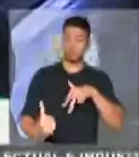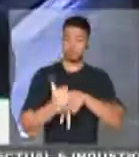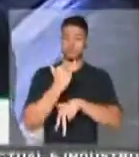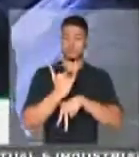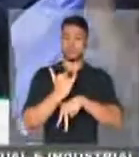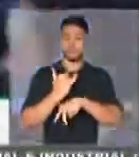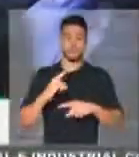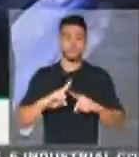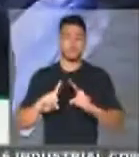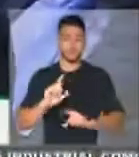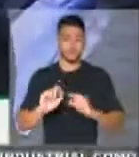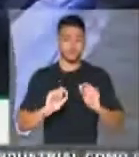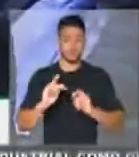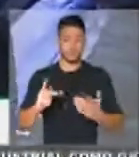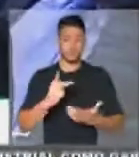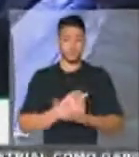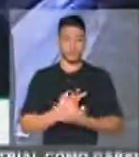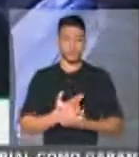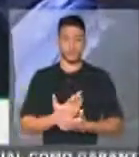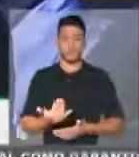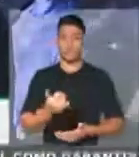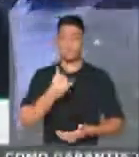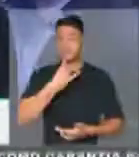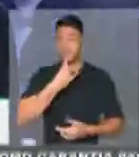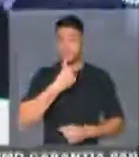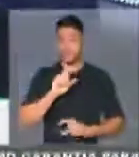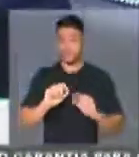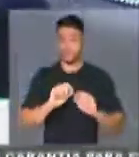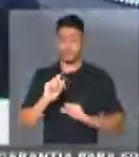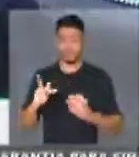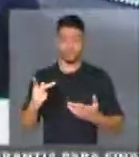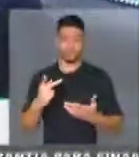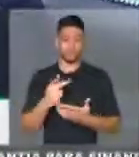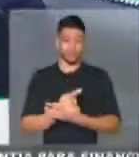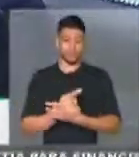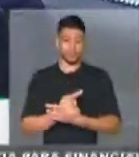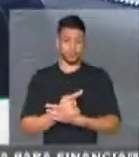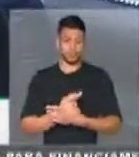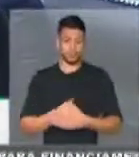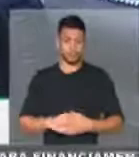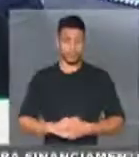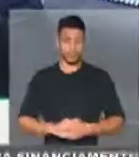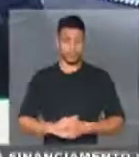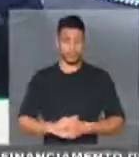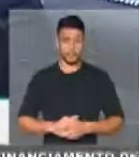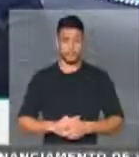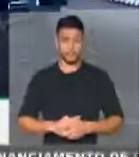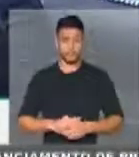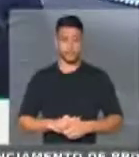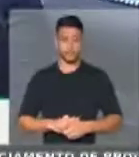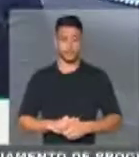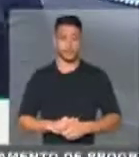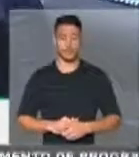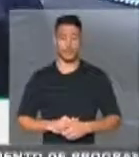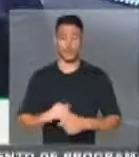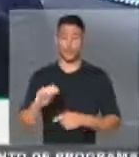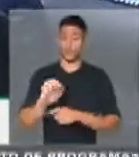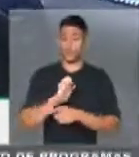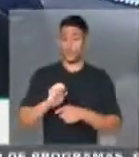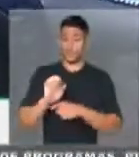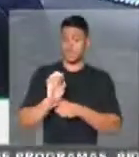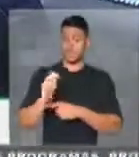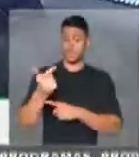não dá para você aceitar, porque lamentavelmente, irresponsabilidade do Estado em não cuidar